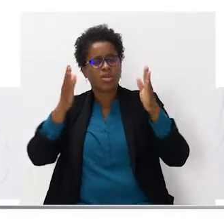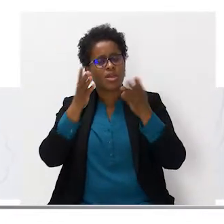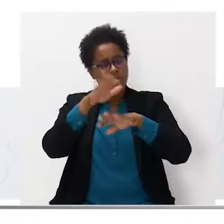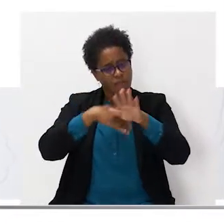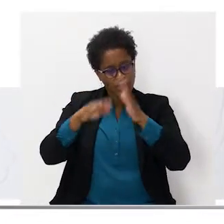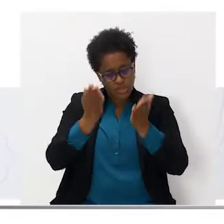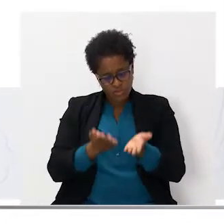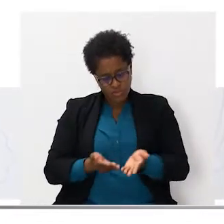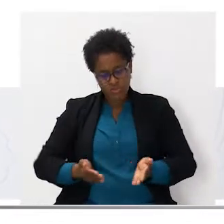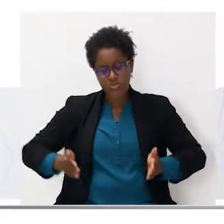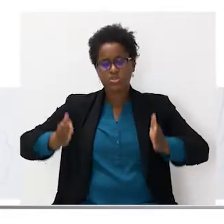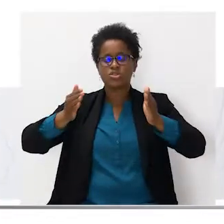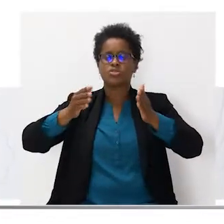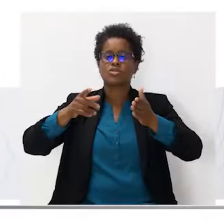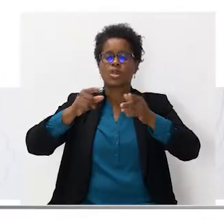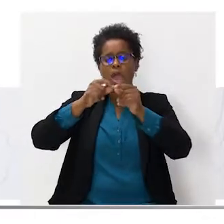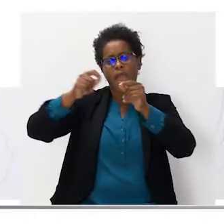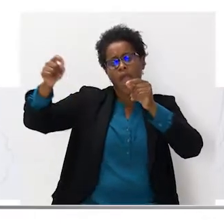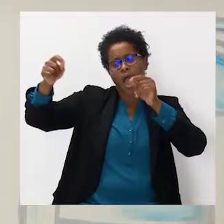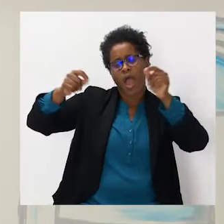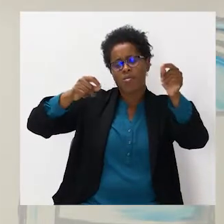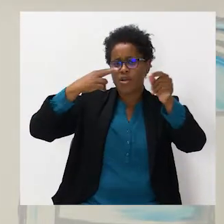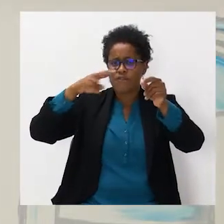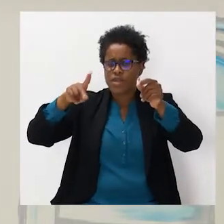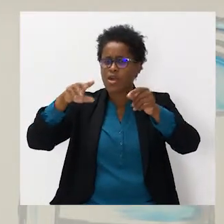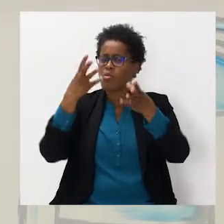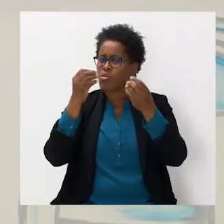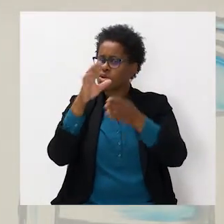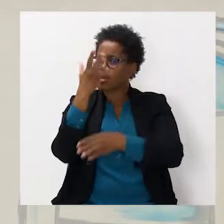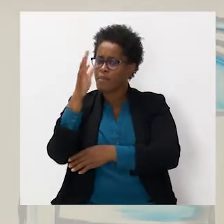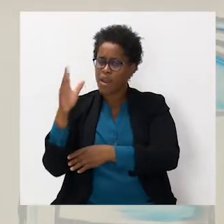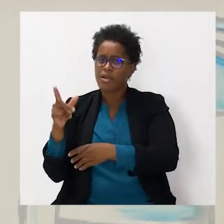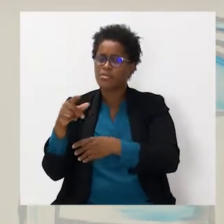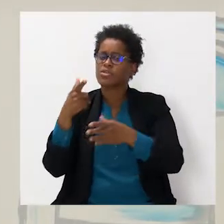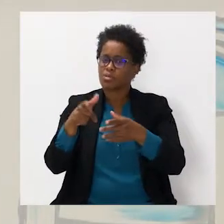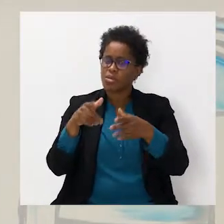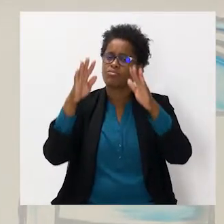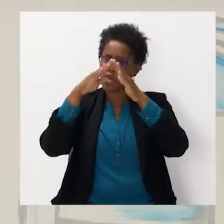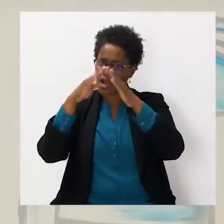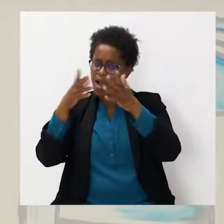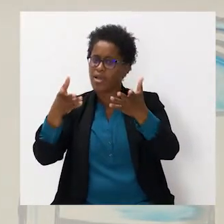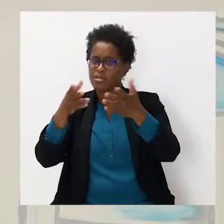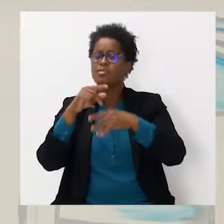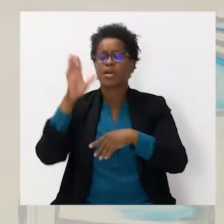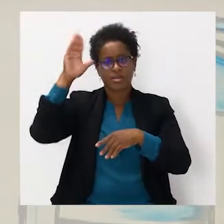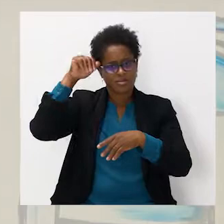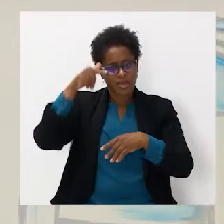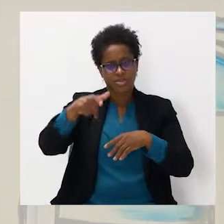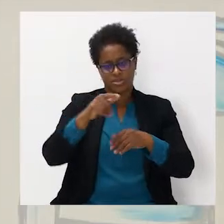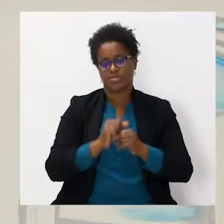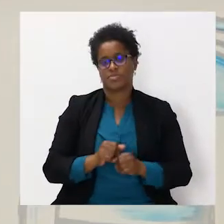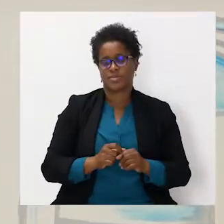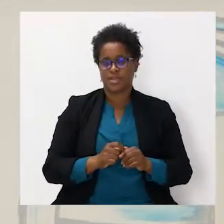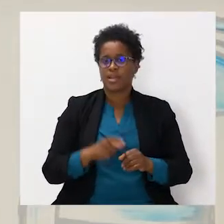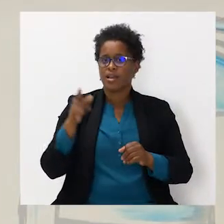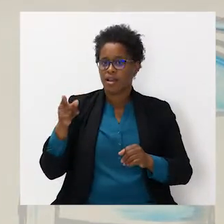ver a imagem com muitas aves, não é? Então as plantas servem de abrigo, de uma habitação para esses